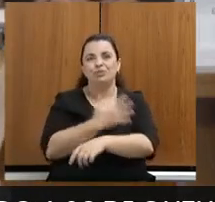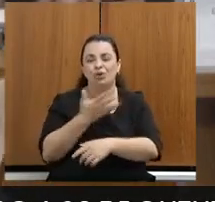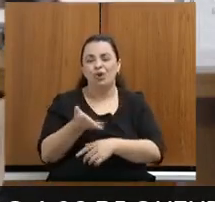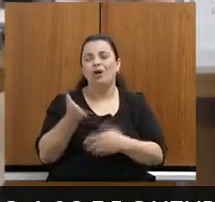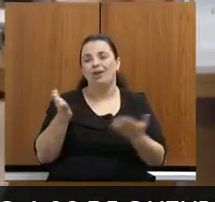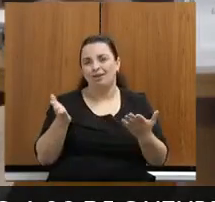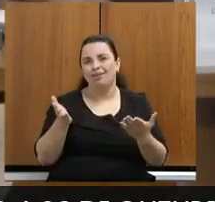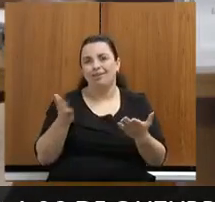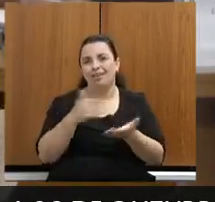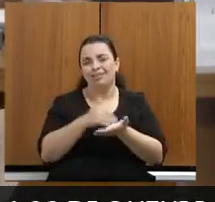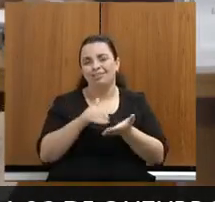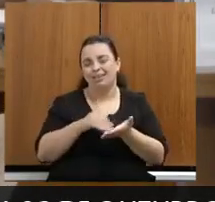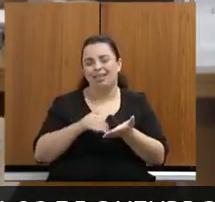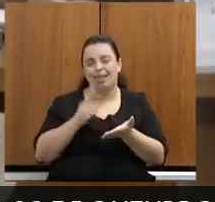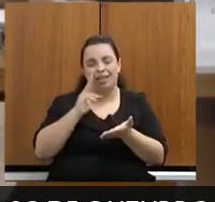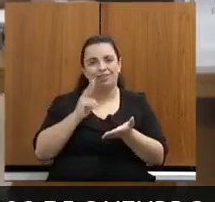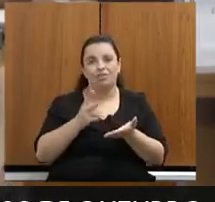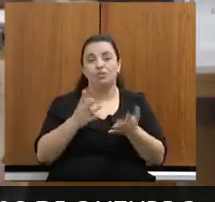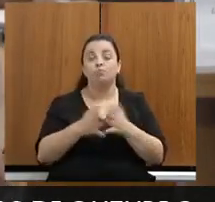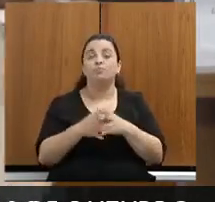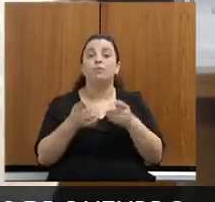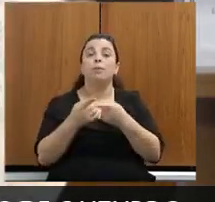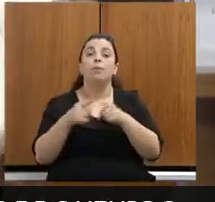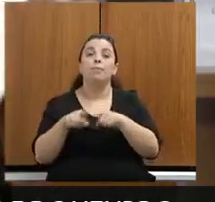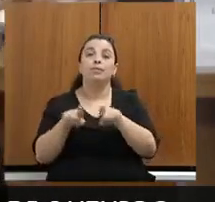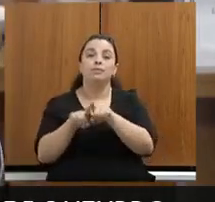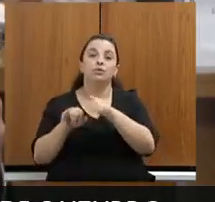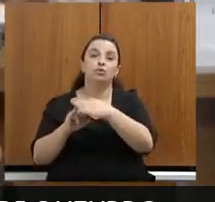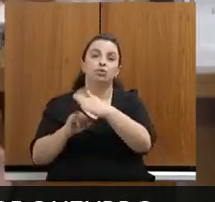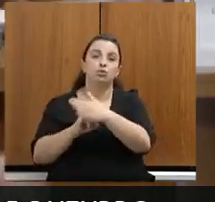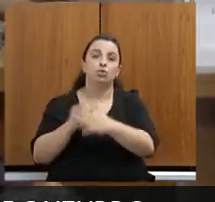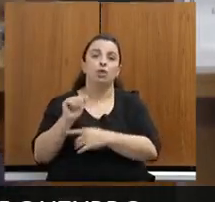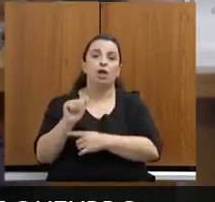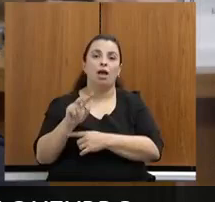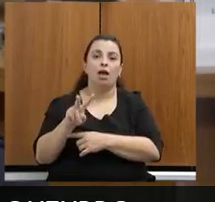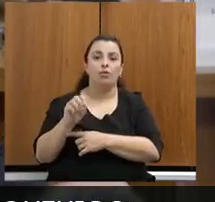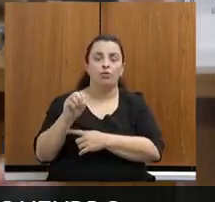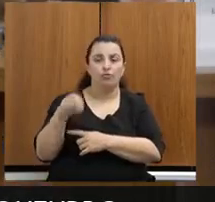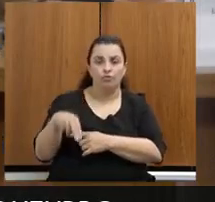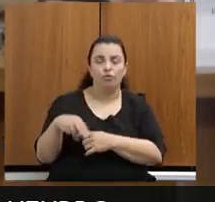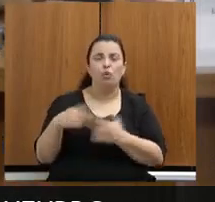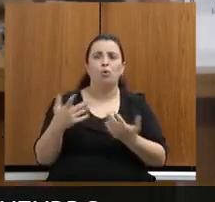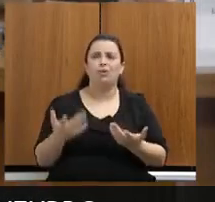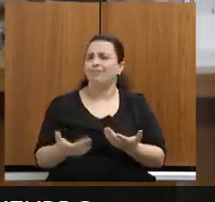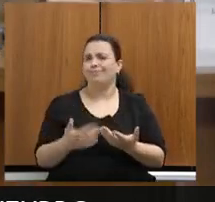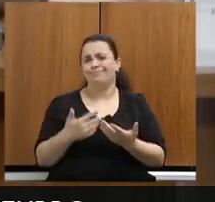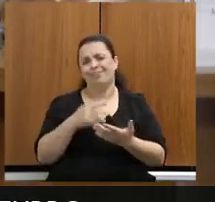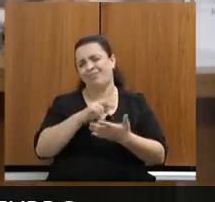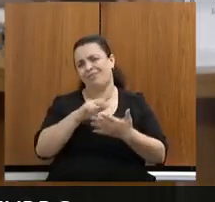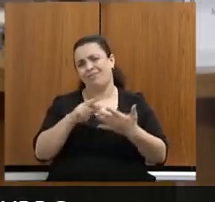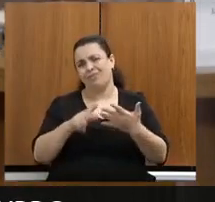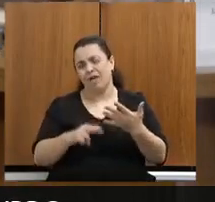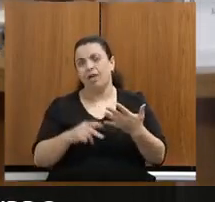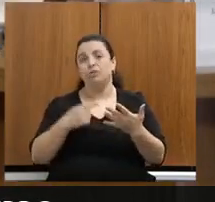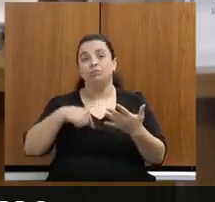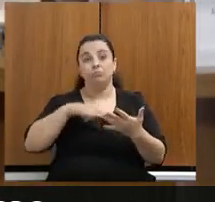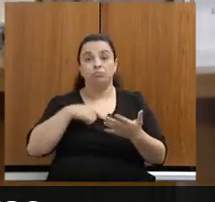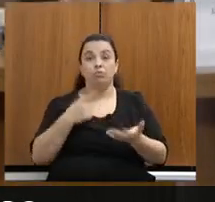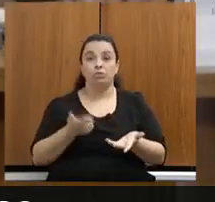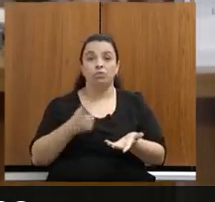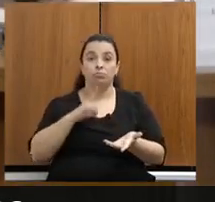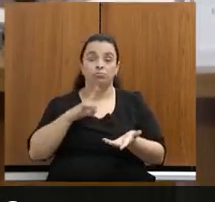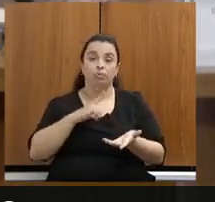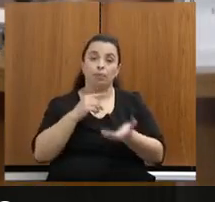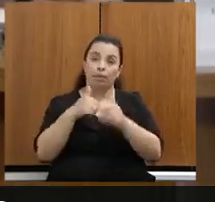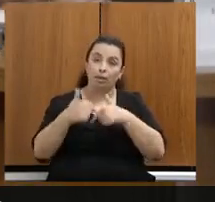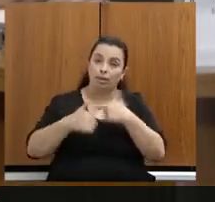bem assim a nossa secretaria parceria também com o Instituto Avon Enfim então a gente tem realmente assim vestido né nossa nossa